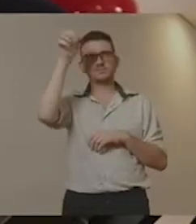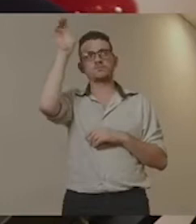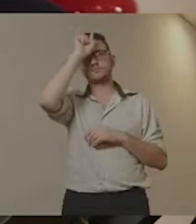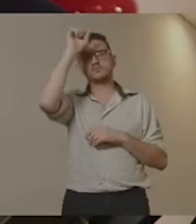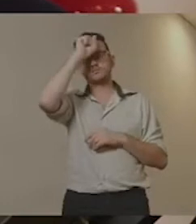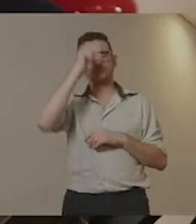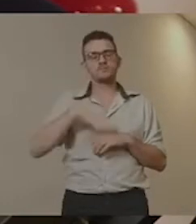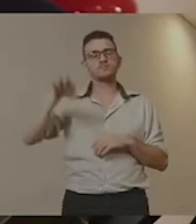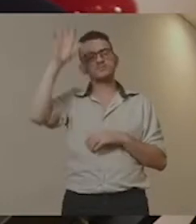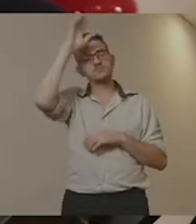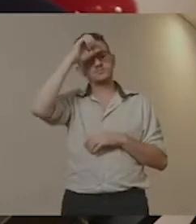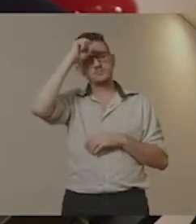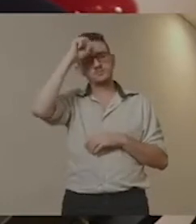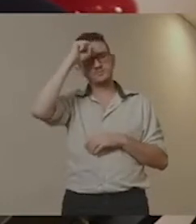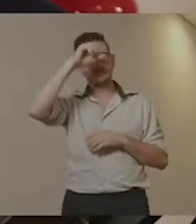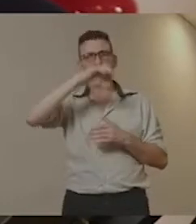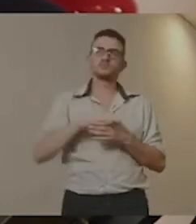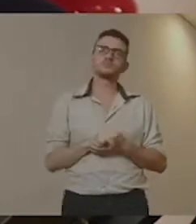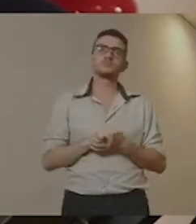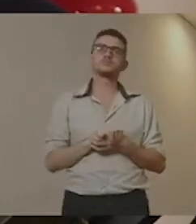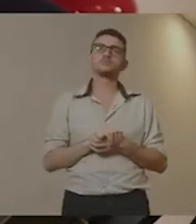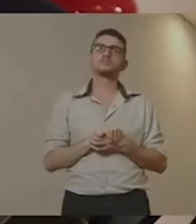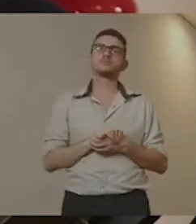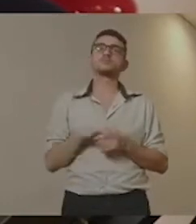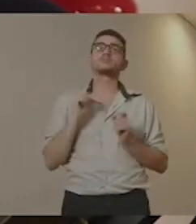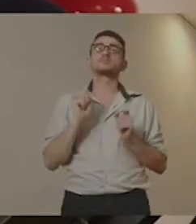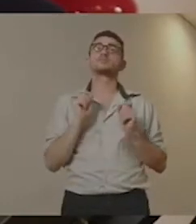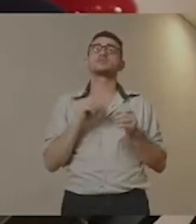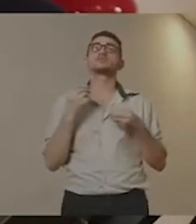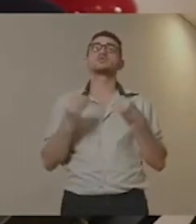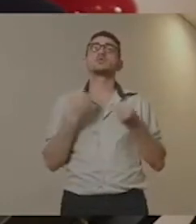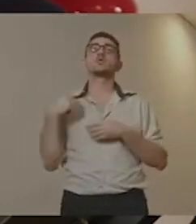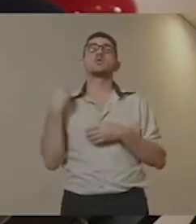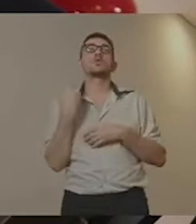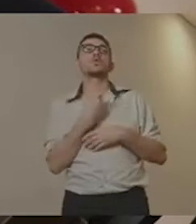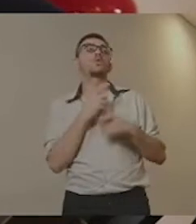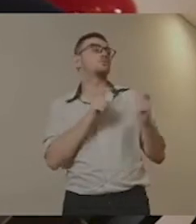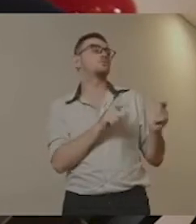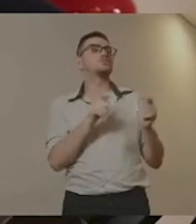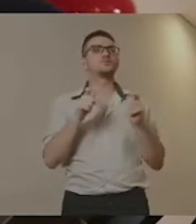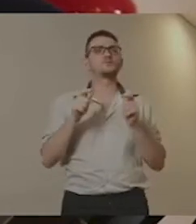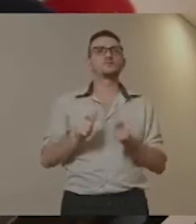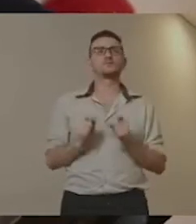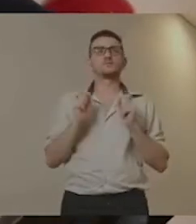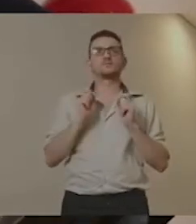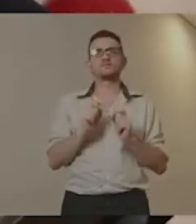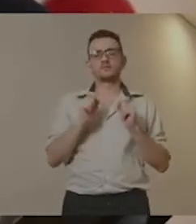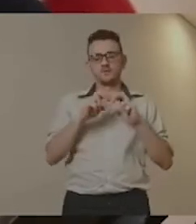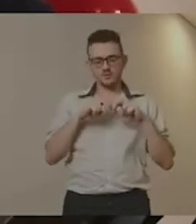lugar de roda, ajuda bastante, porque eu sou mesmo da capoeira também,